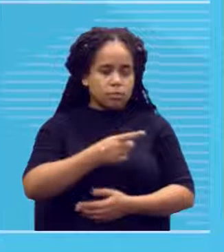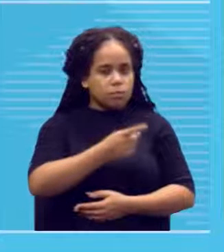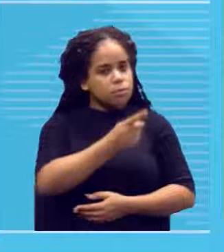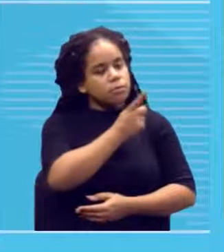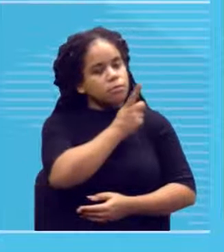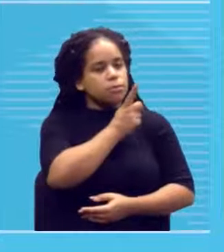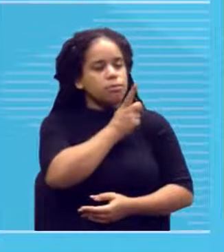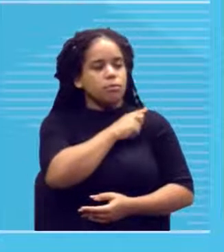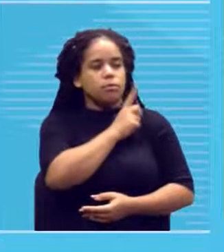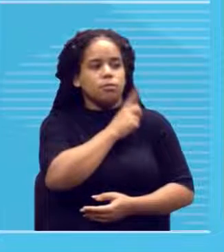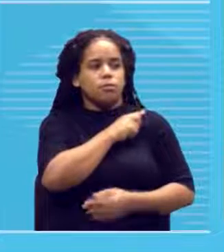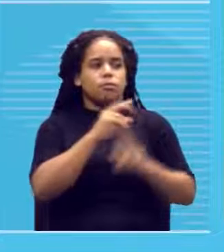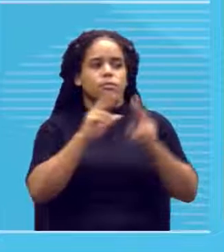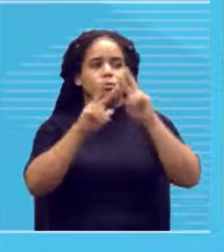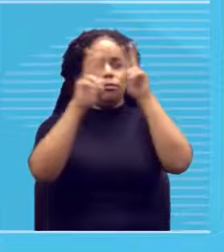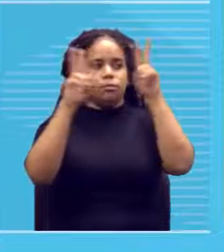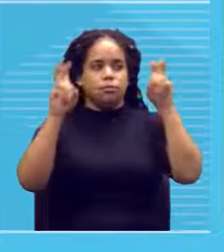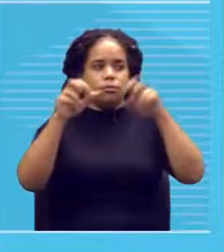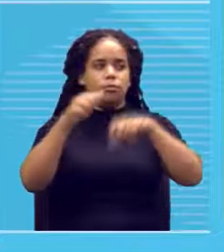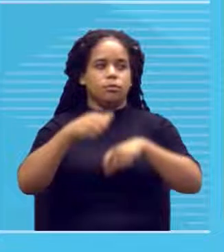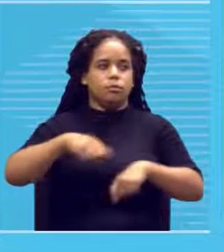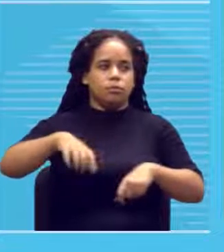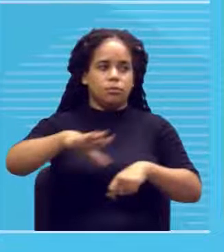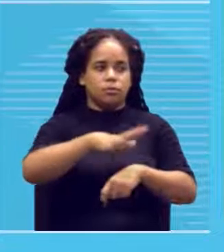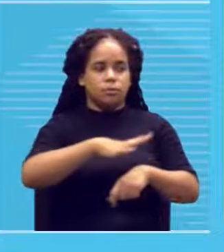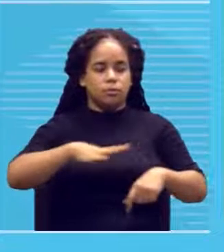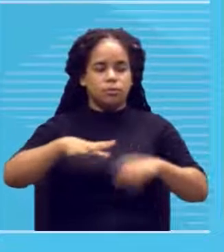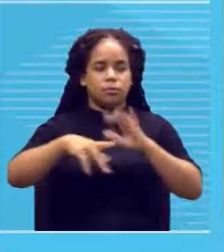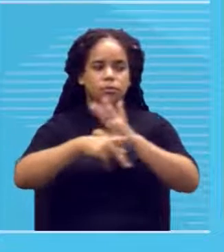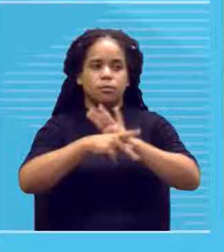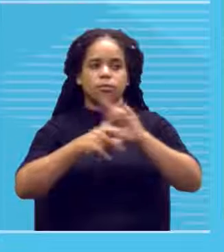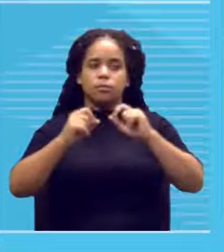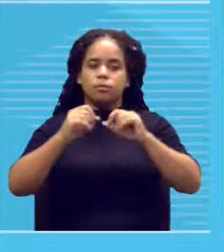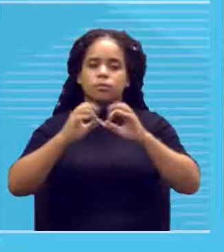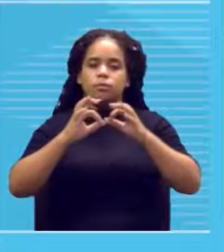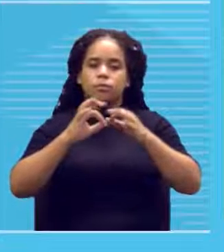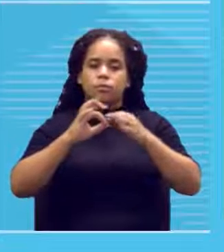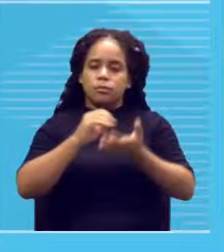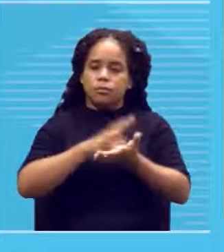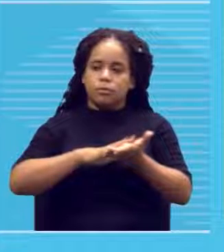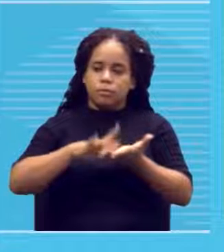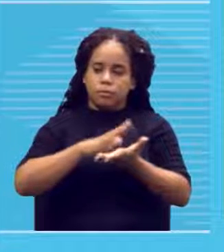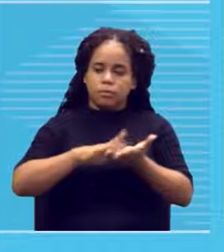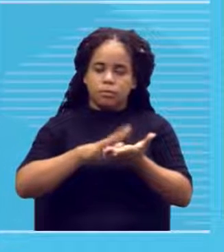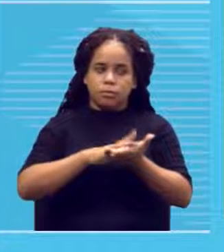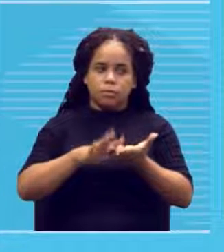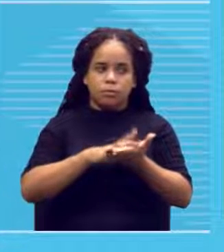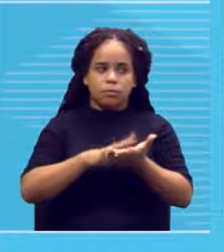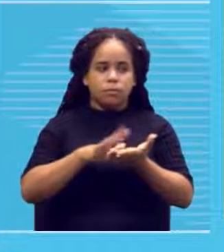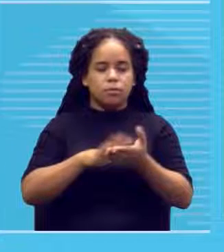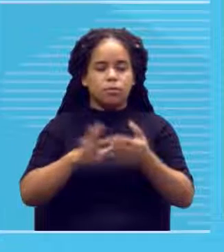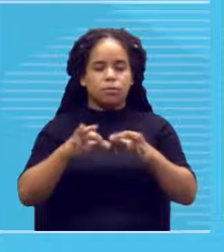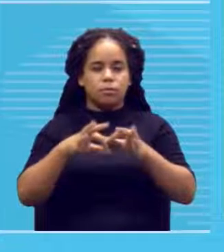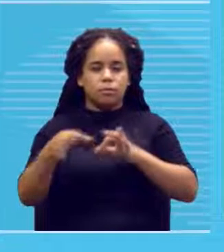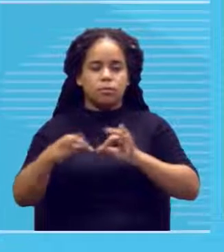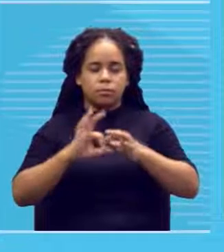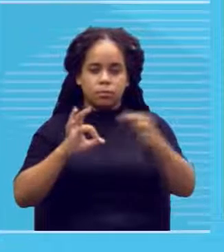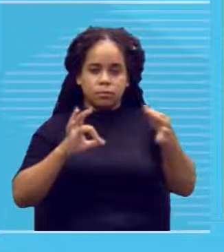é áreas de figuras planas né o Gabriel André aí acompanhando agora a gente não é isso exatamente